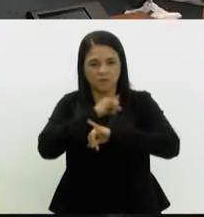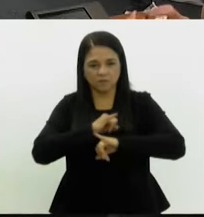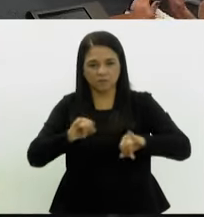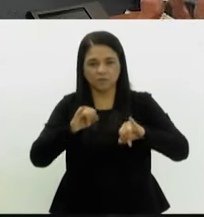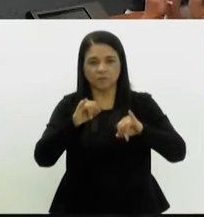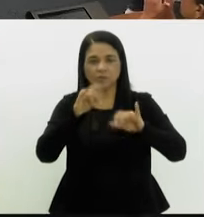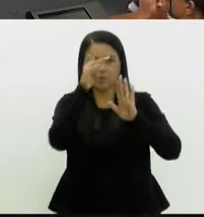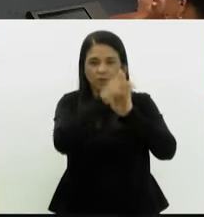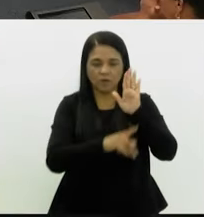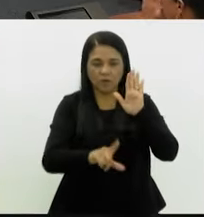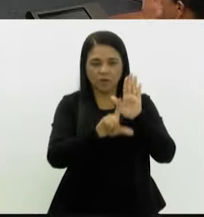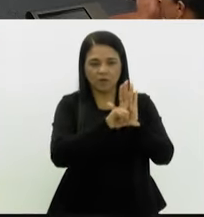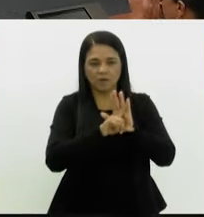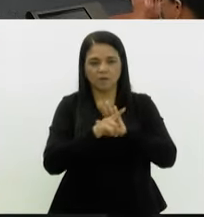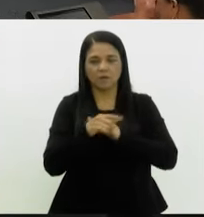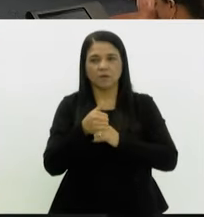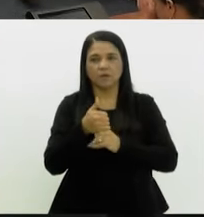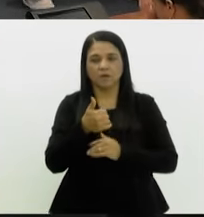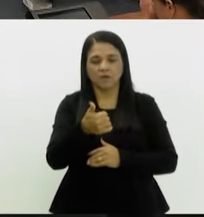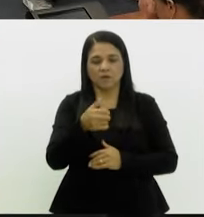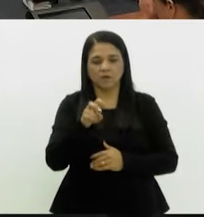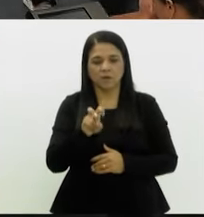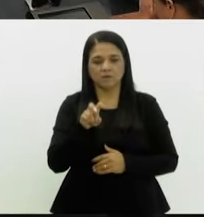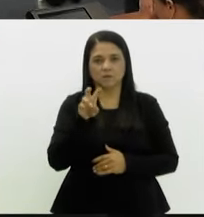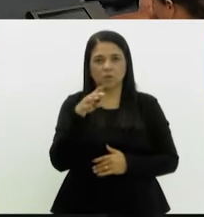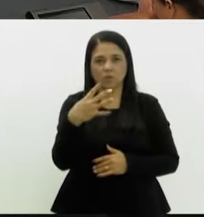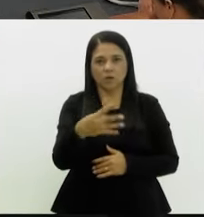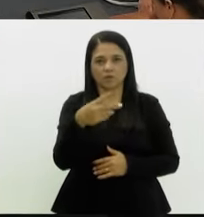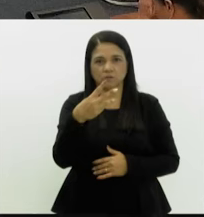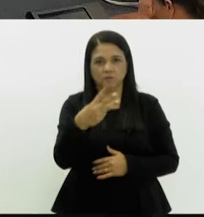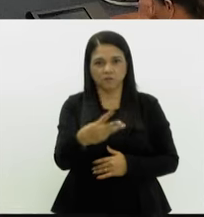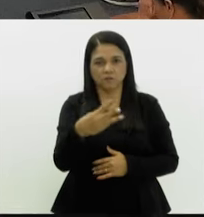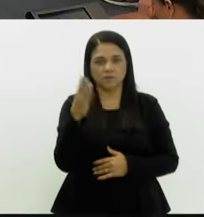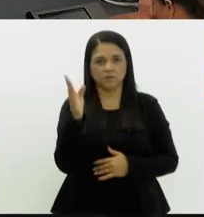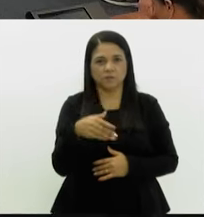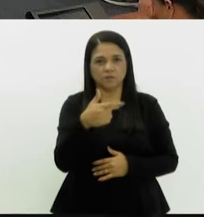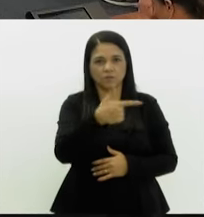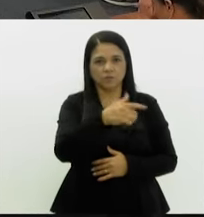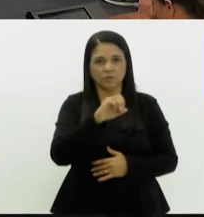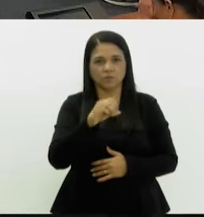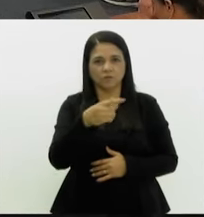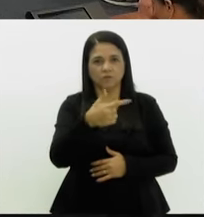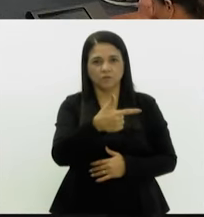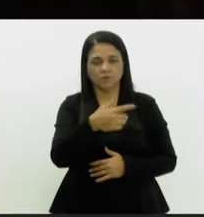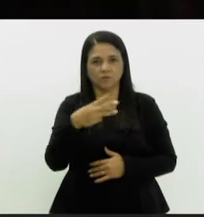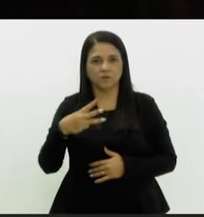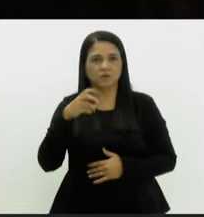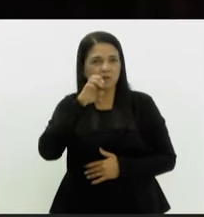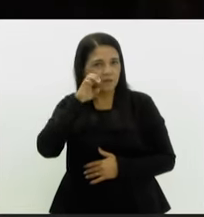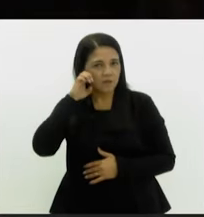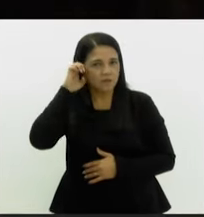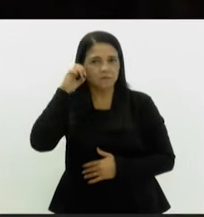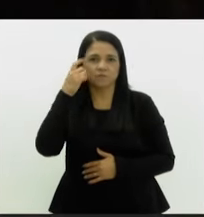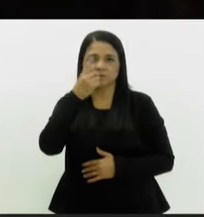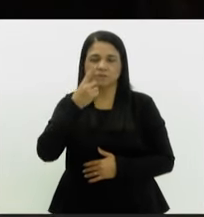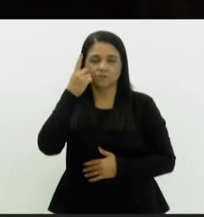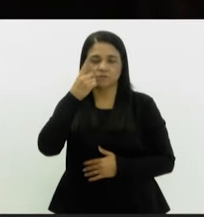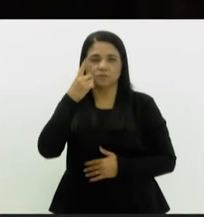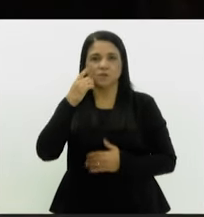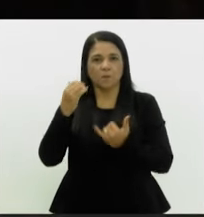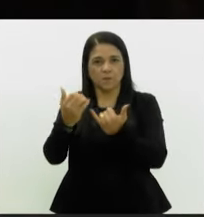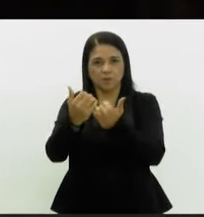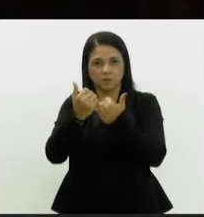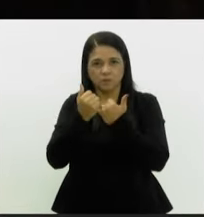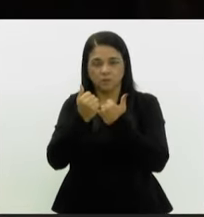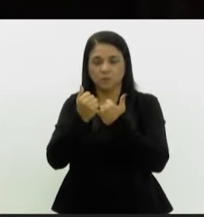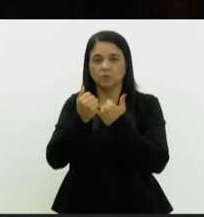Anuncio. Projeto de lei número 1543, de 23, de autoria da deputada Élica Takimoto, que declara como patrimônio histórico cultural